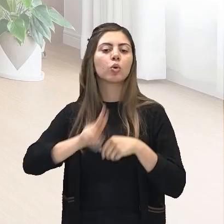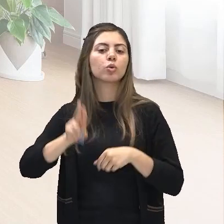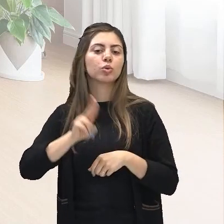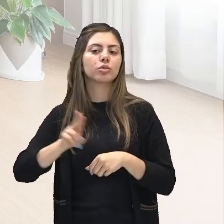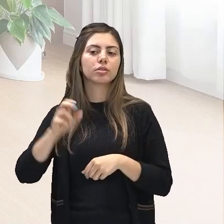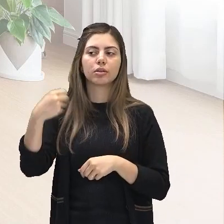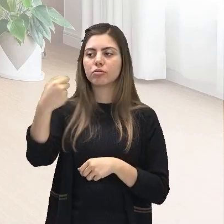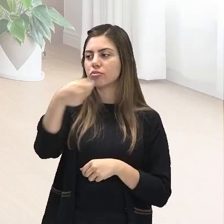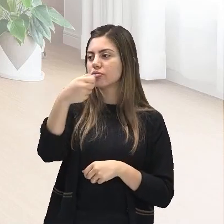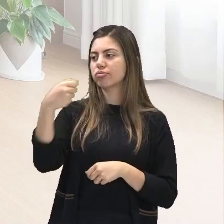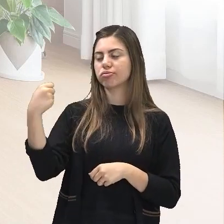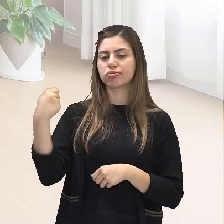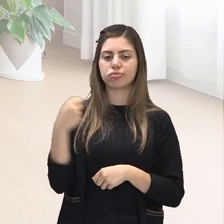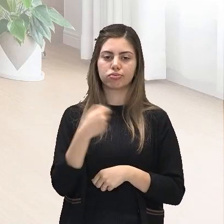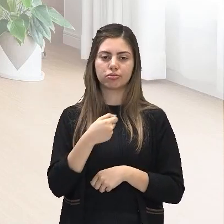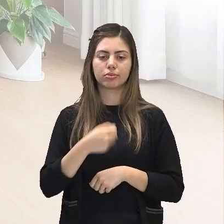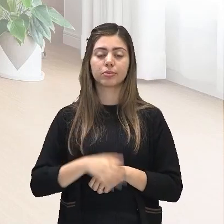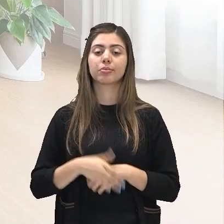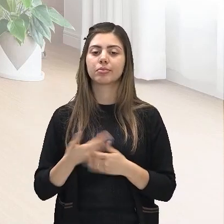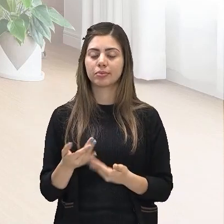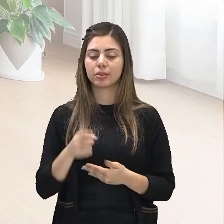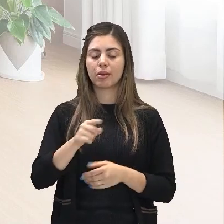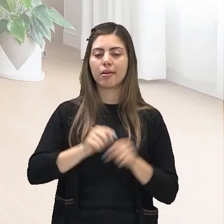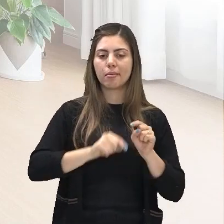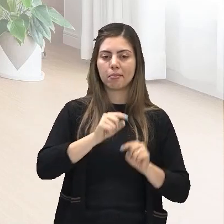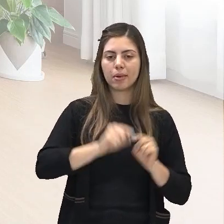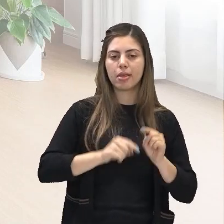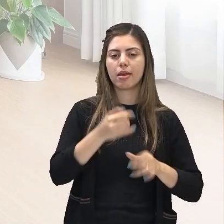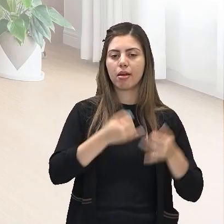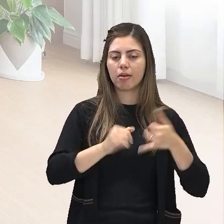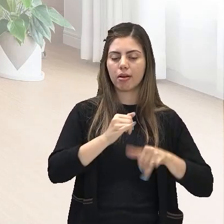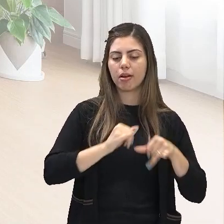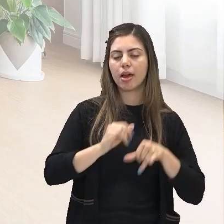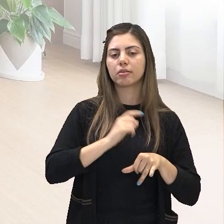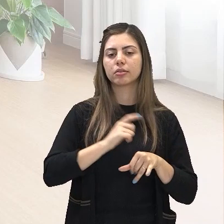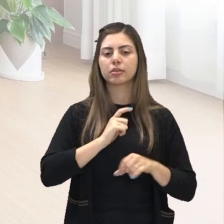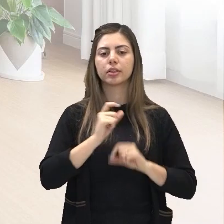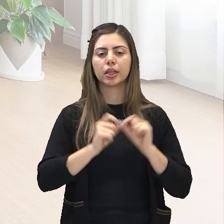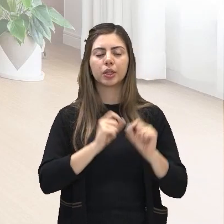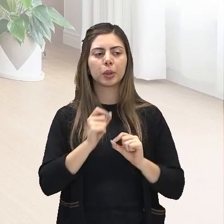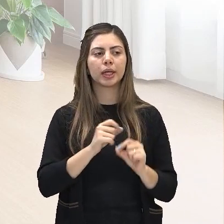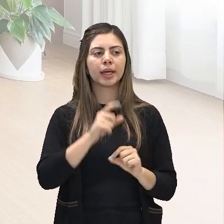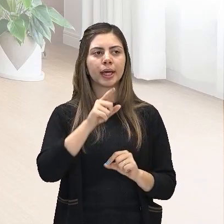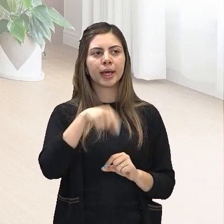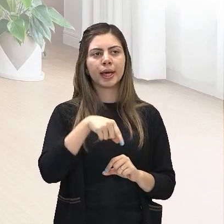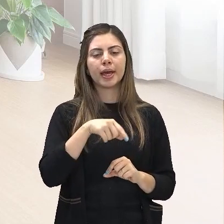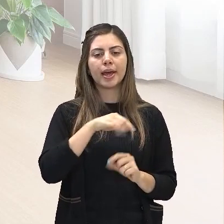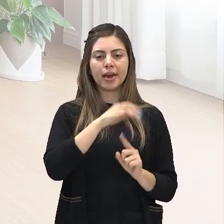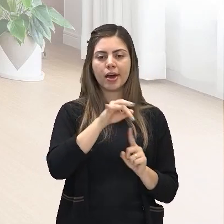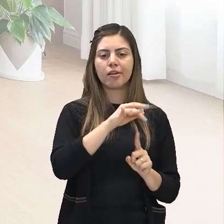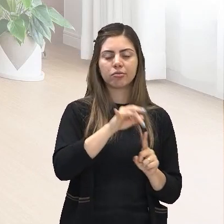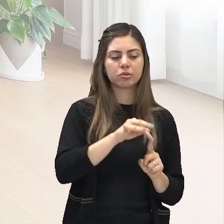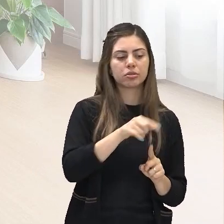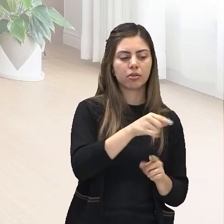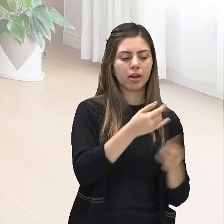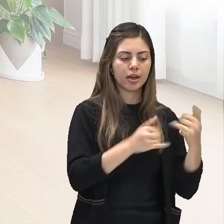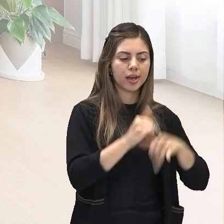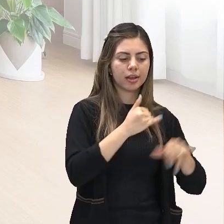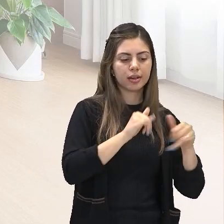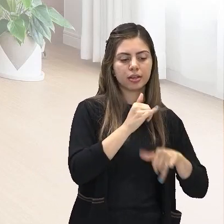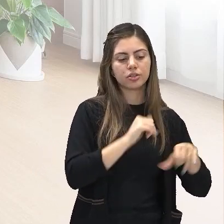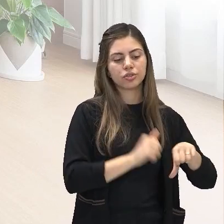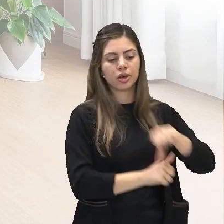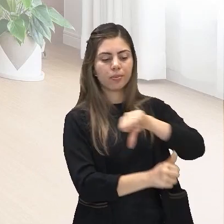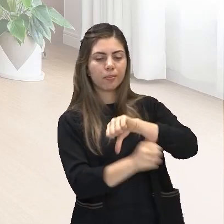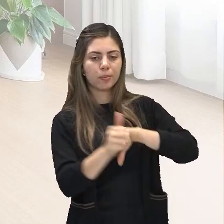o secador produz. Então esses equipamentos ali que vão produzir, né, que na verdade vão transformar a energia elétrica em